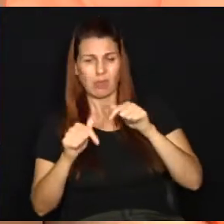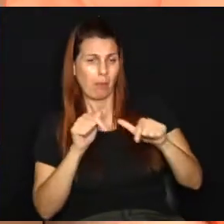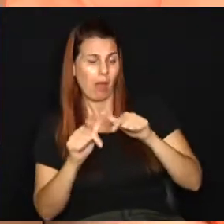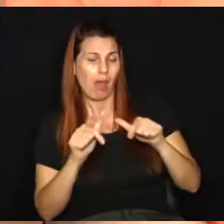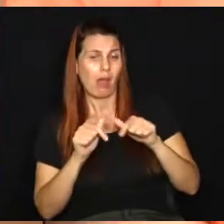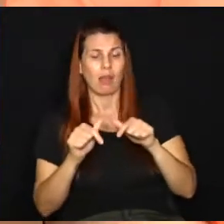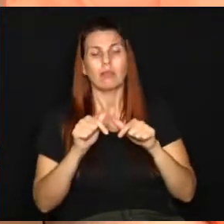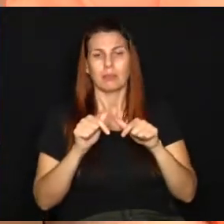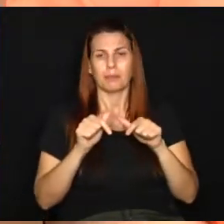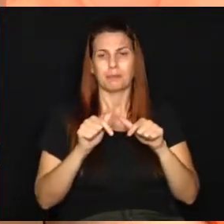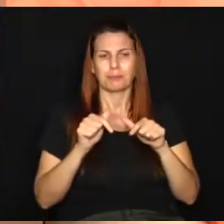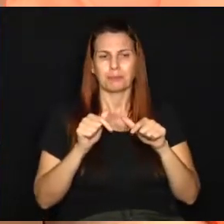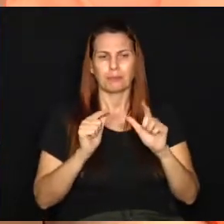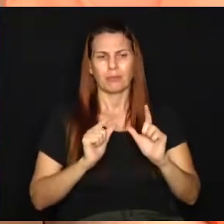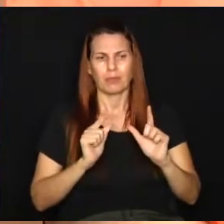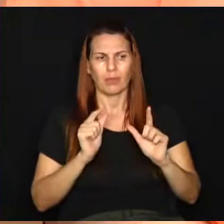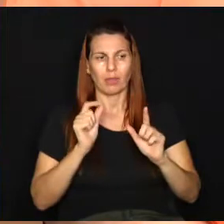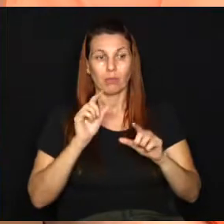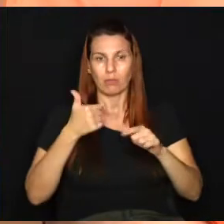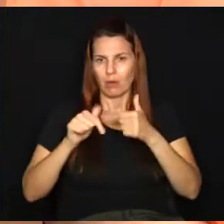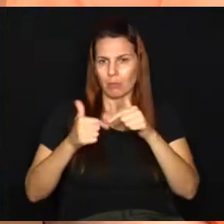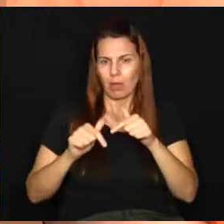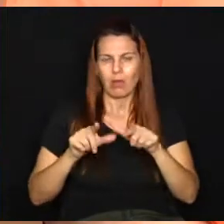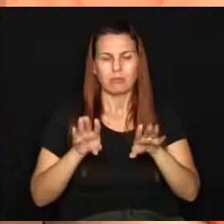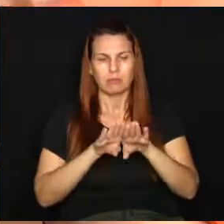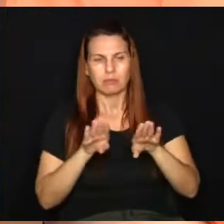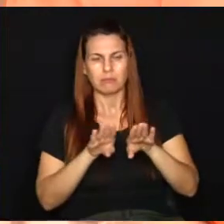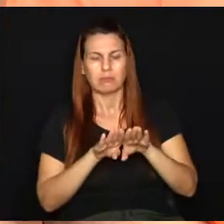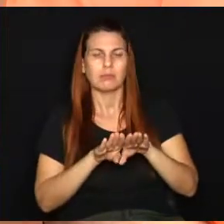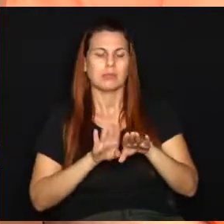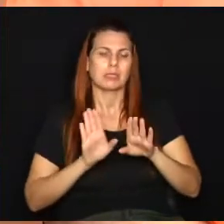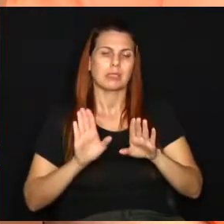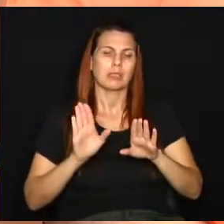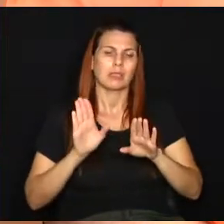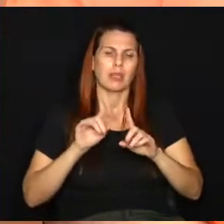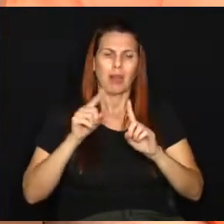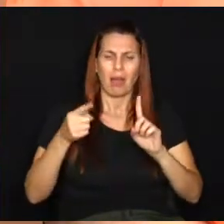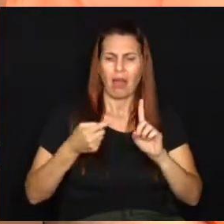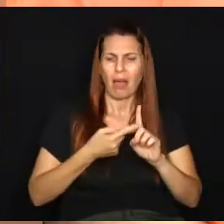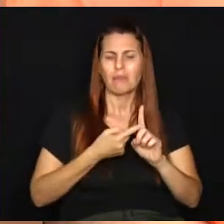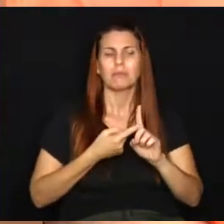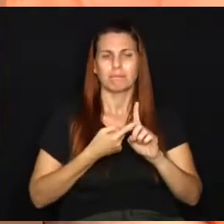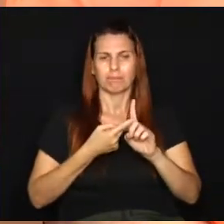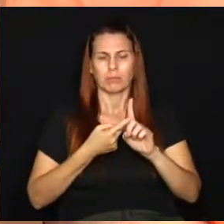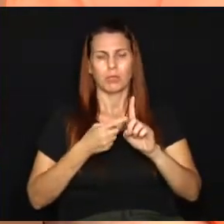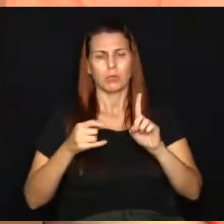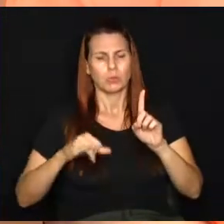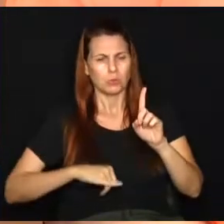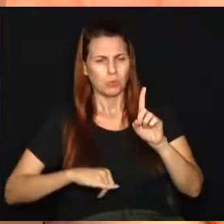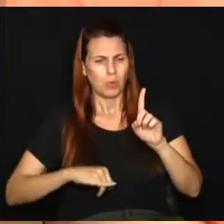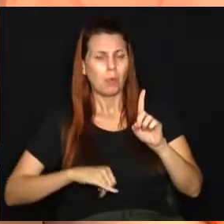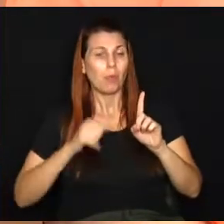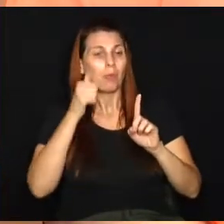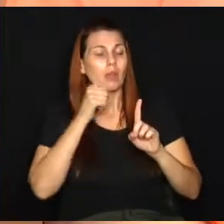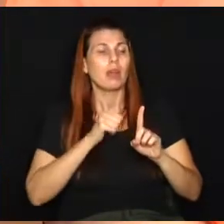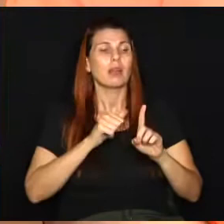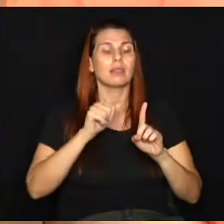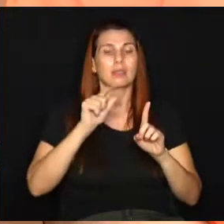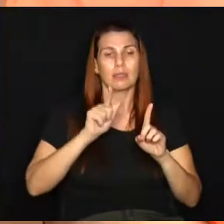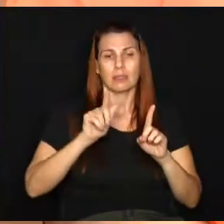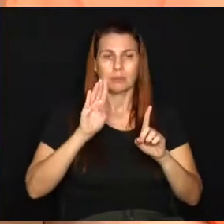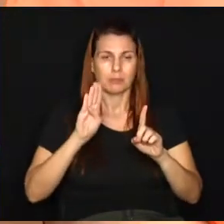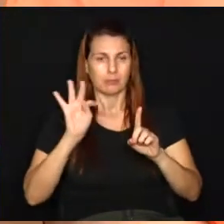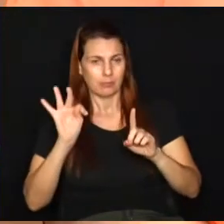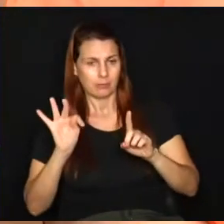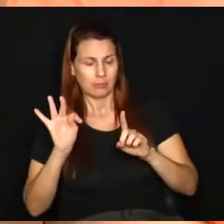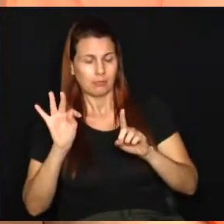assédio moral, assédio, né, na situação de gravidez, as mulheres LGBTs, ou seja, a gente tem aí